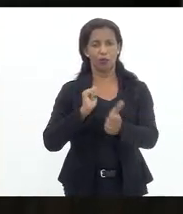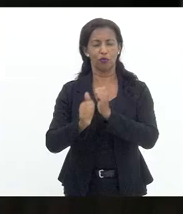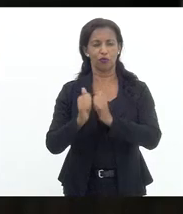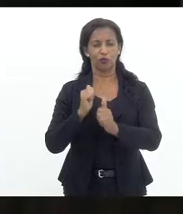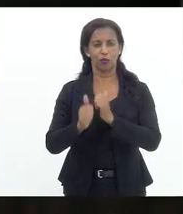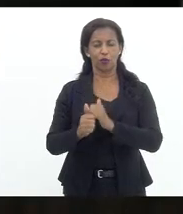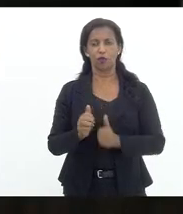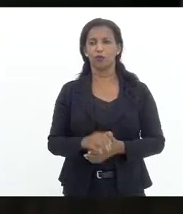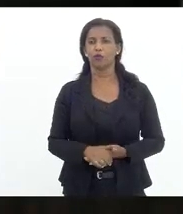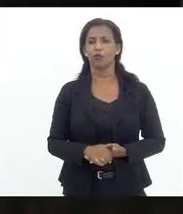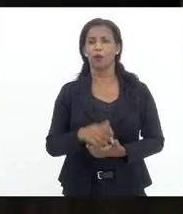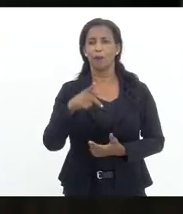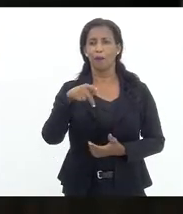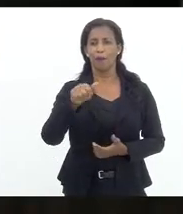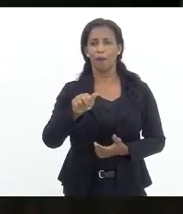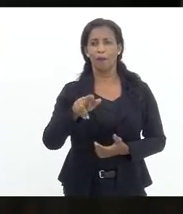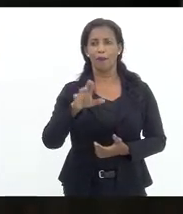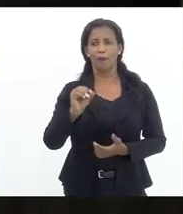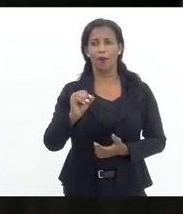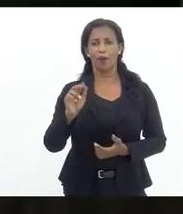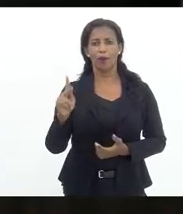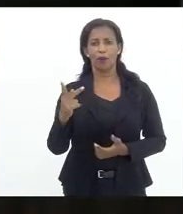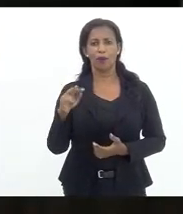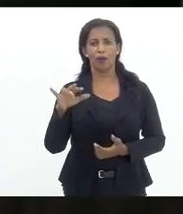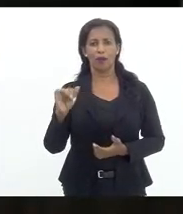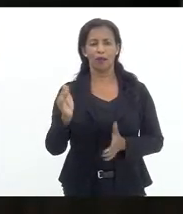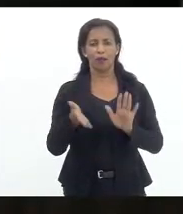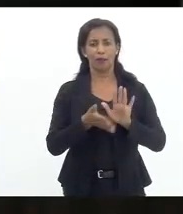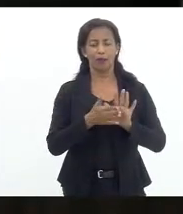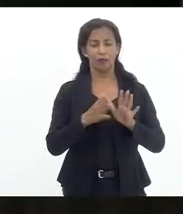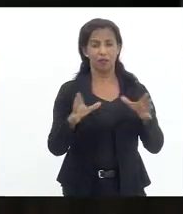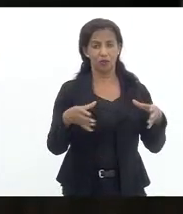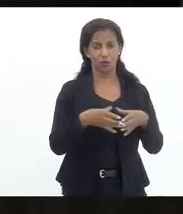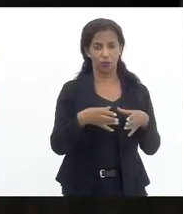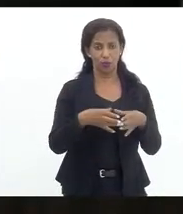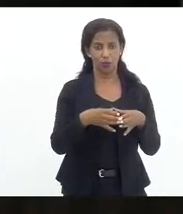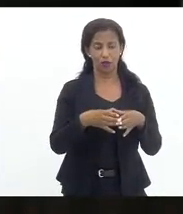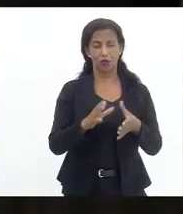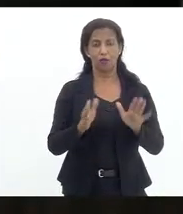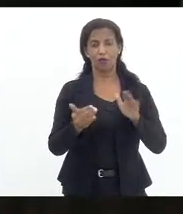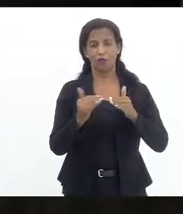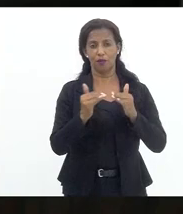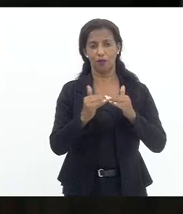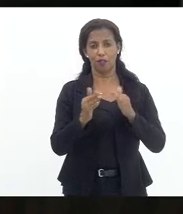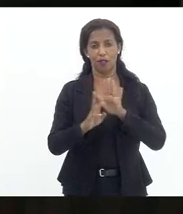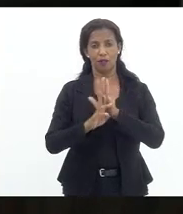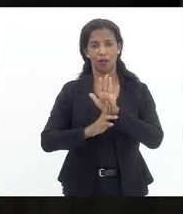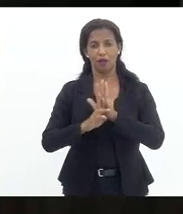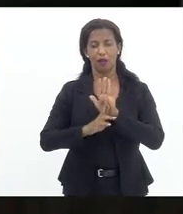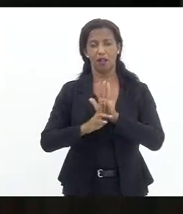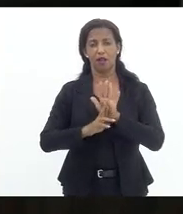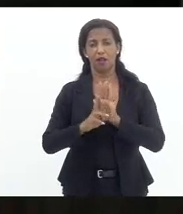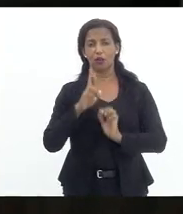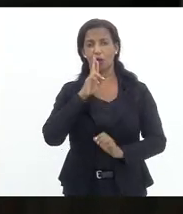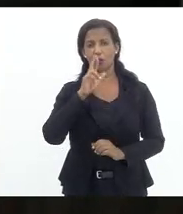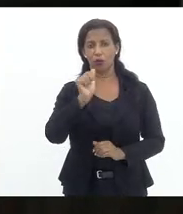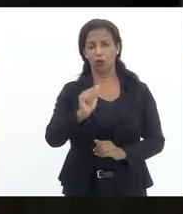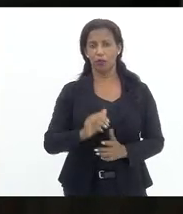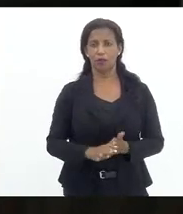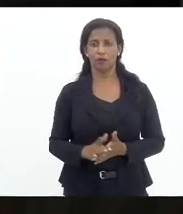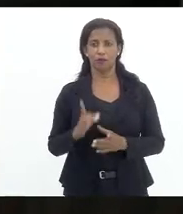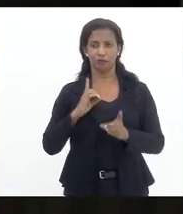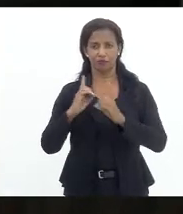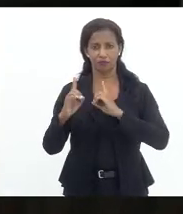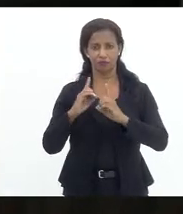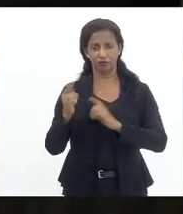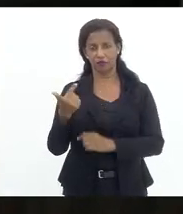futebol Paulo Henrique Sampaio Filho. Parecer da Comissão de Normas Internas e Proposições Externas, favorável ao relator deputado Rodrigo Amorim. Em discussão, não